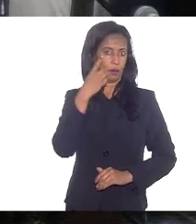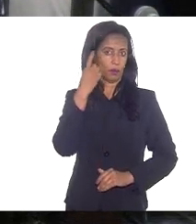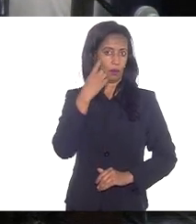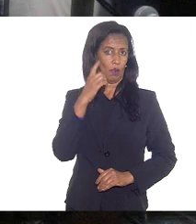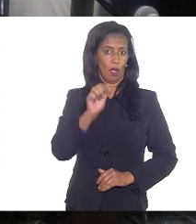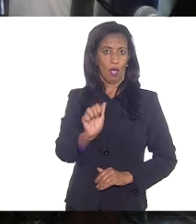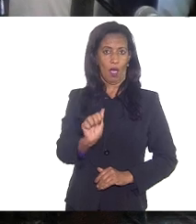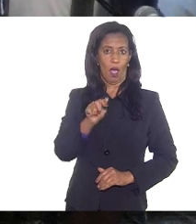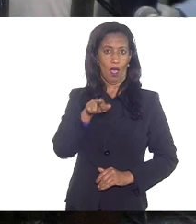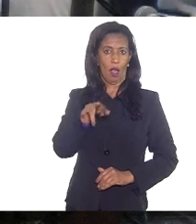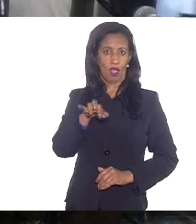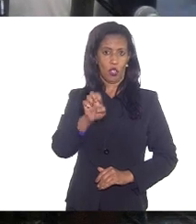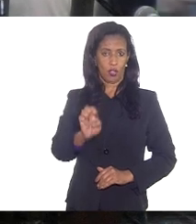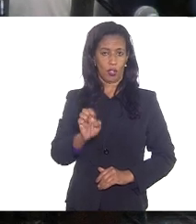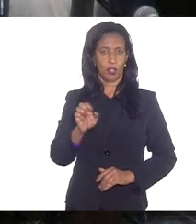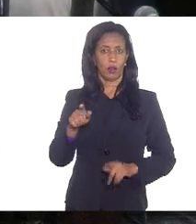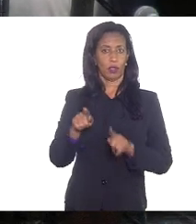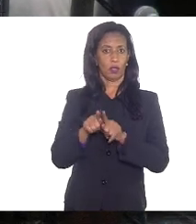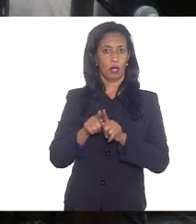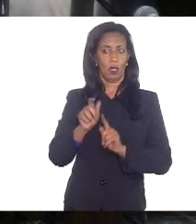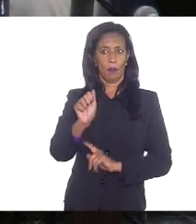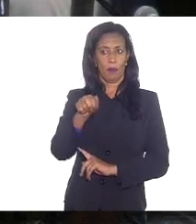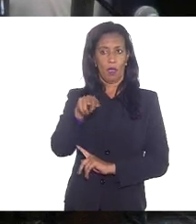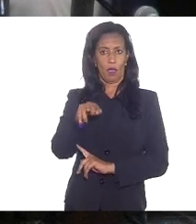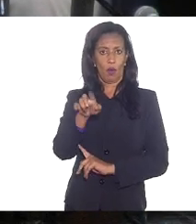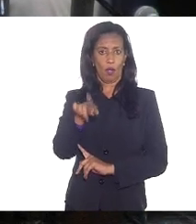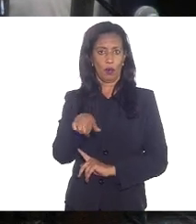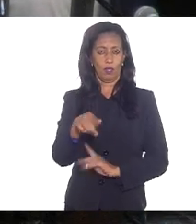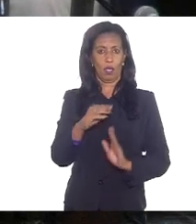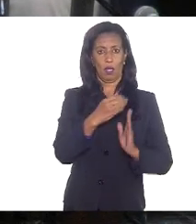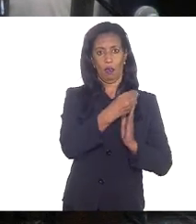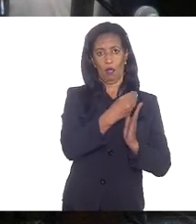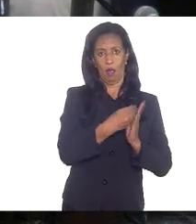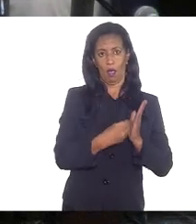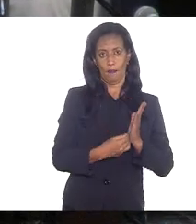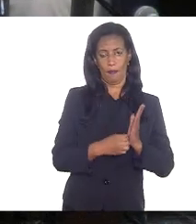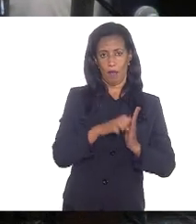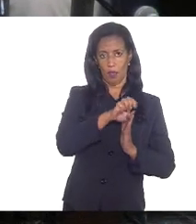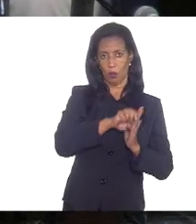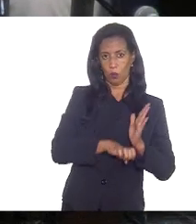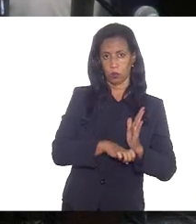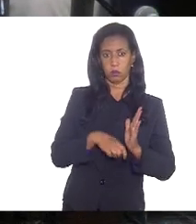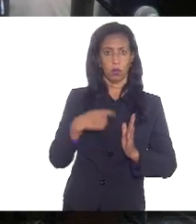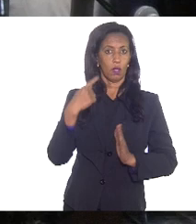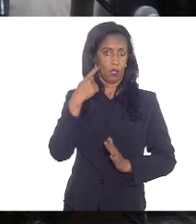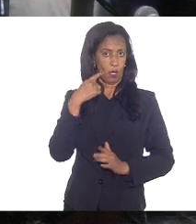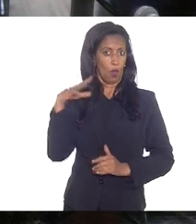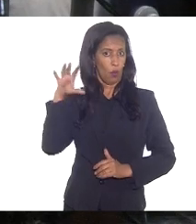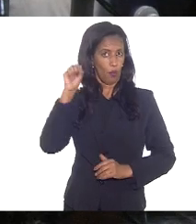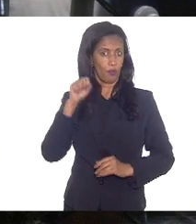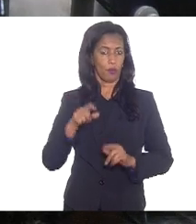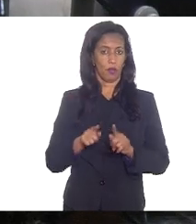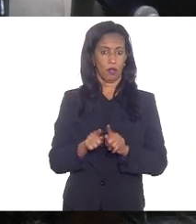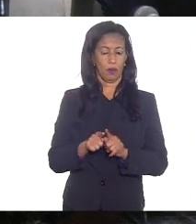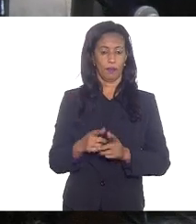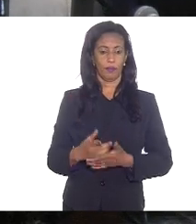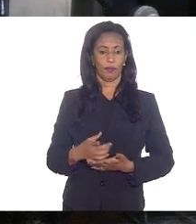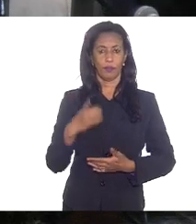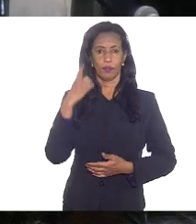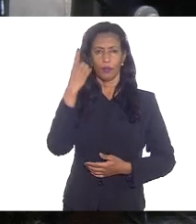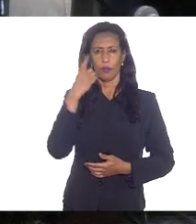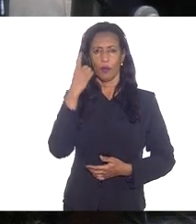e ao deputado André Correia em relação às emendas. E, se possível, quero ouvi-los. Deputado